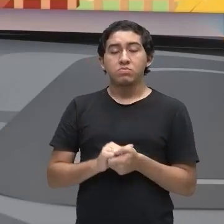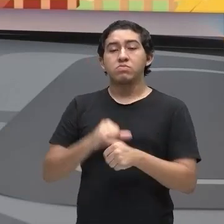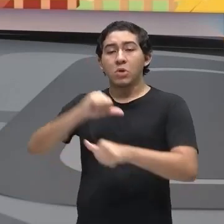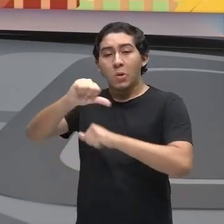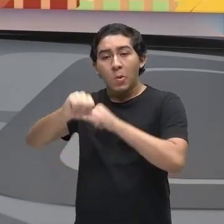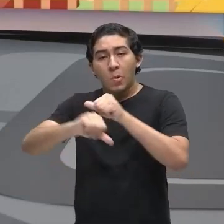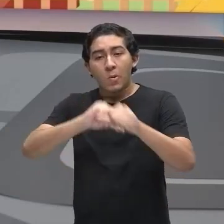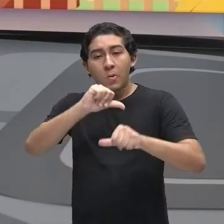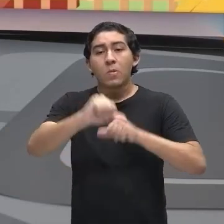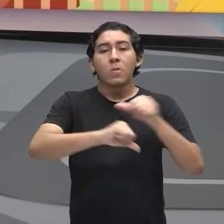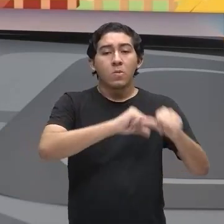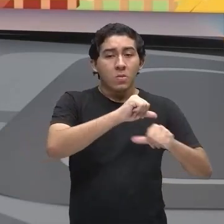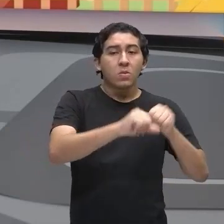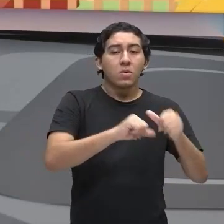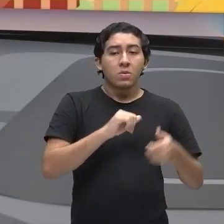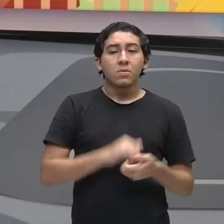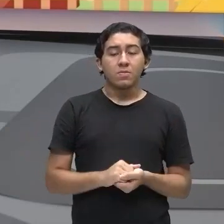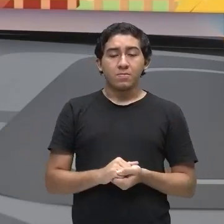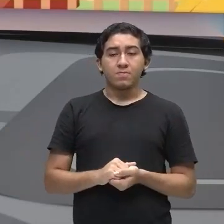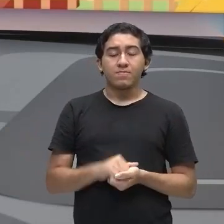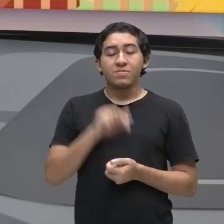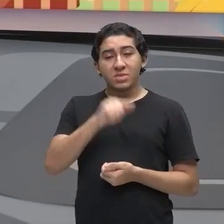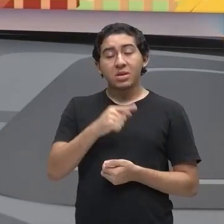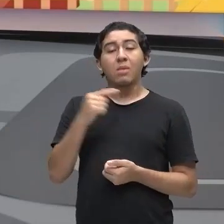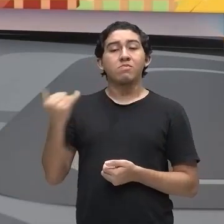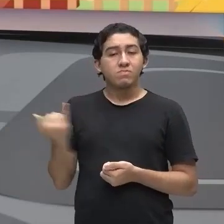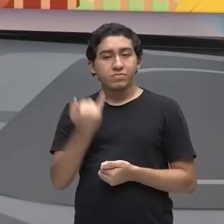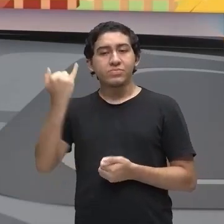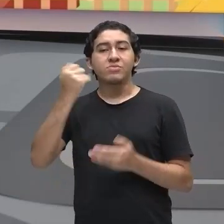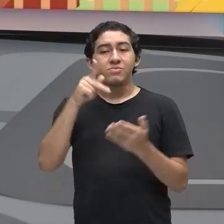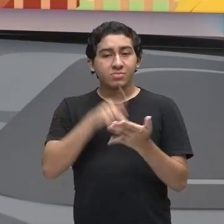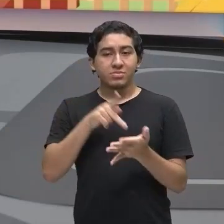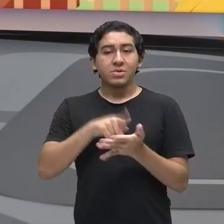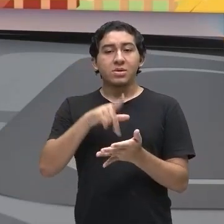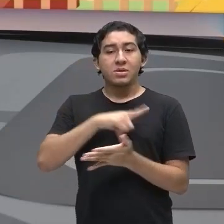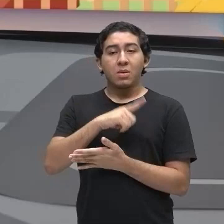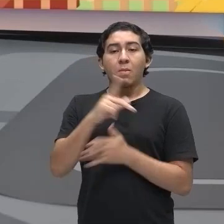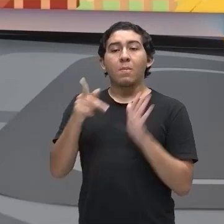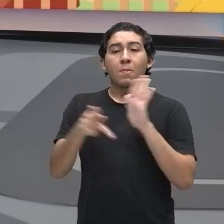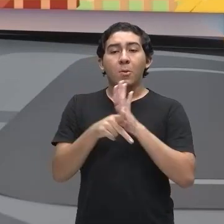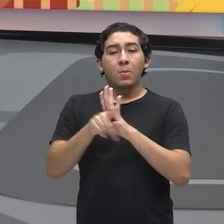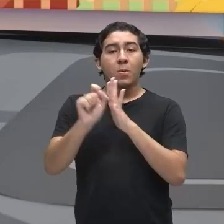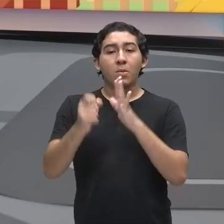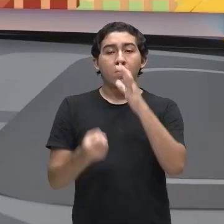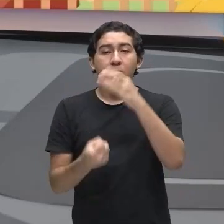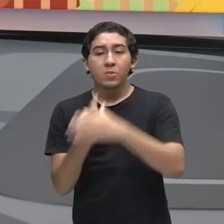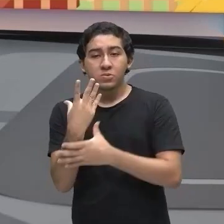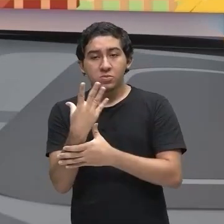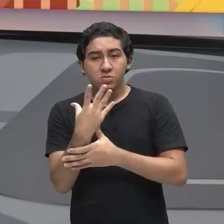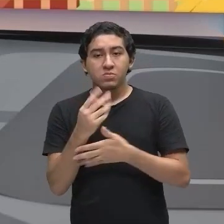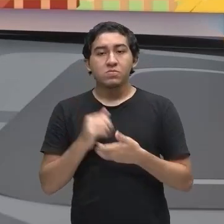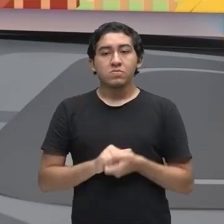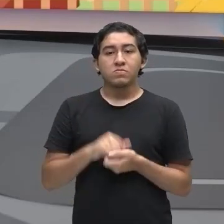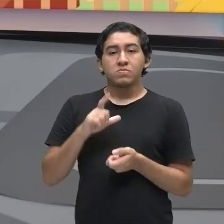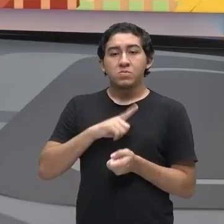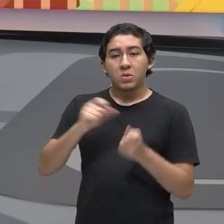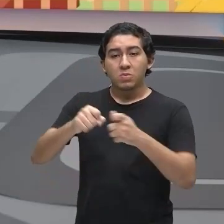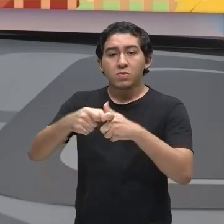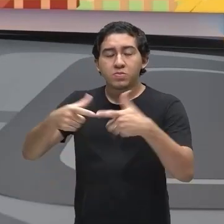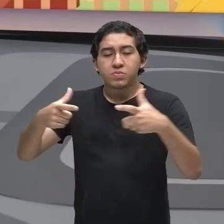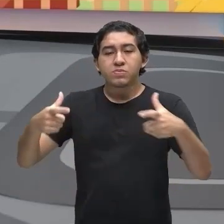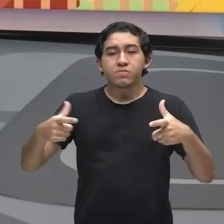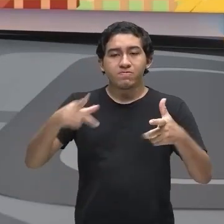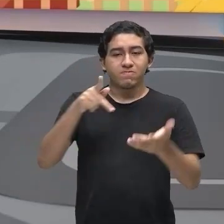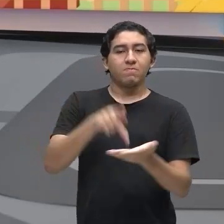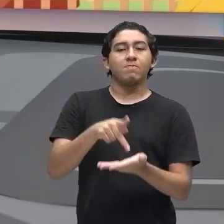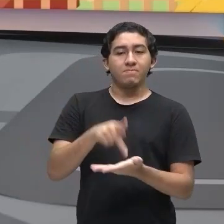rotação do solo. Isso seria muito importante para a questão da produção, que iria ampliar cada vez